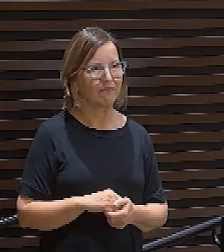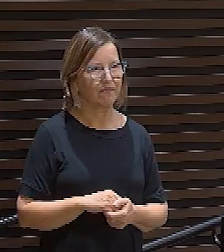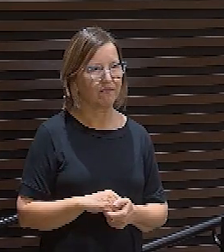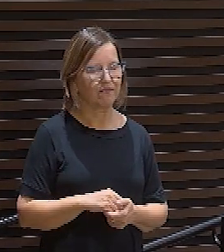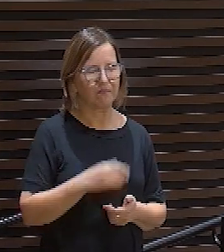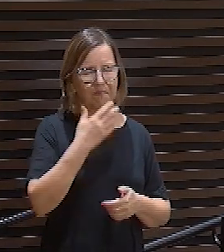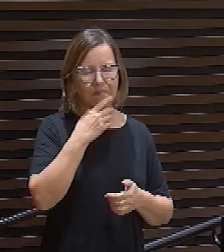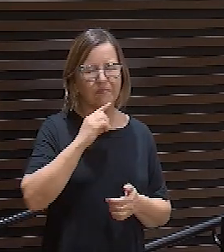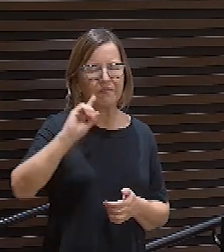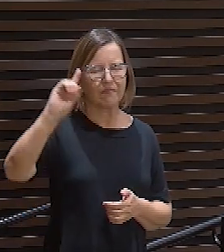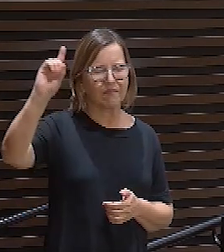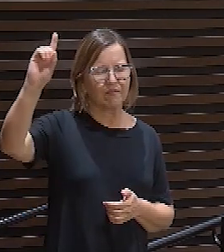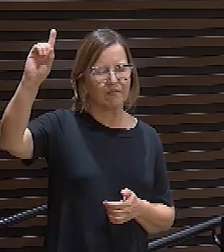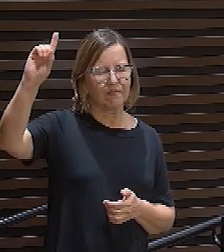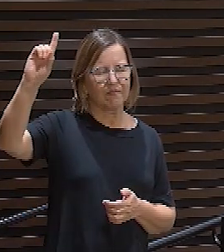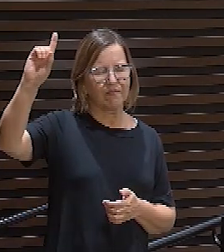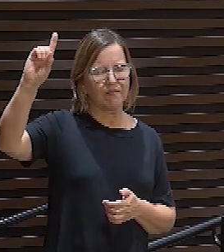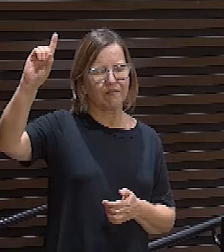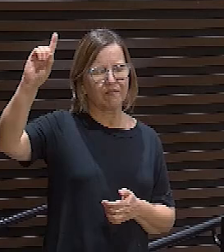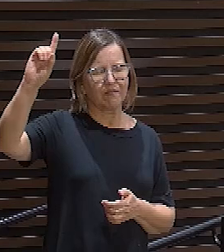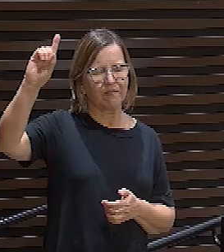Pai,